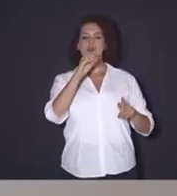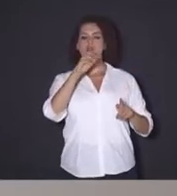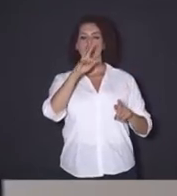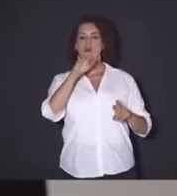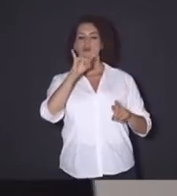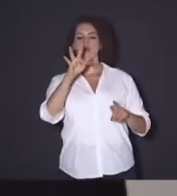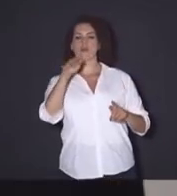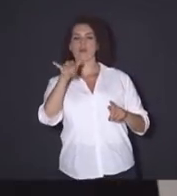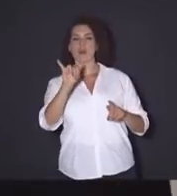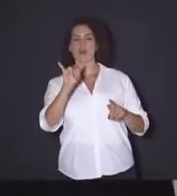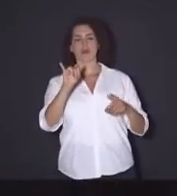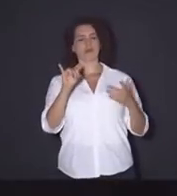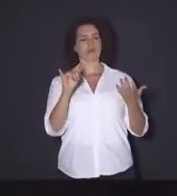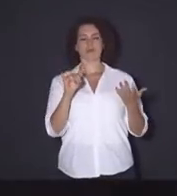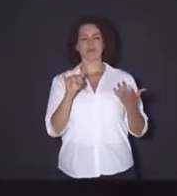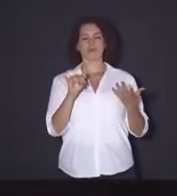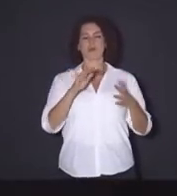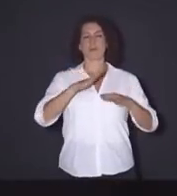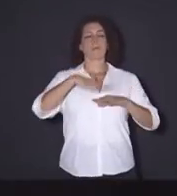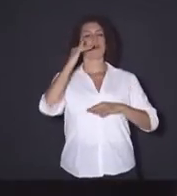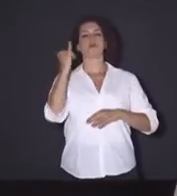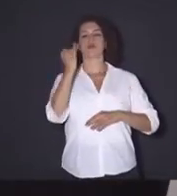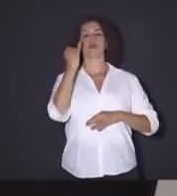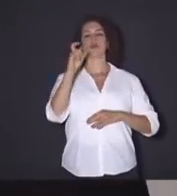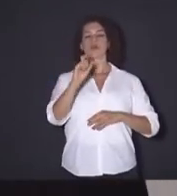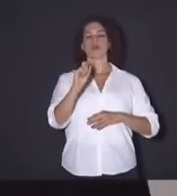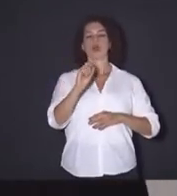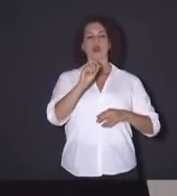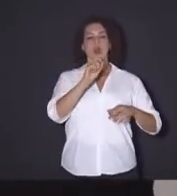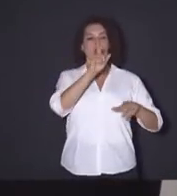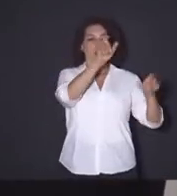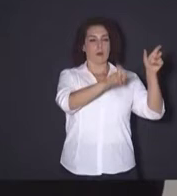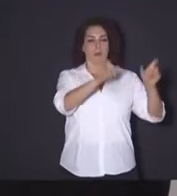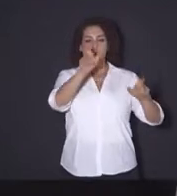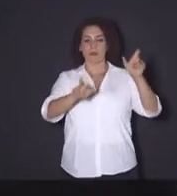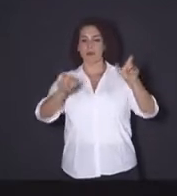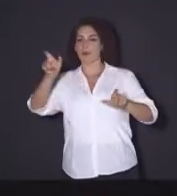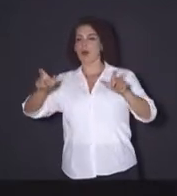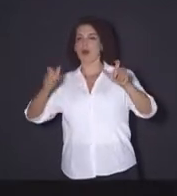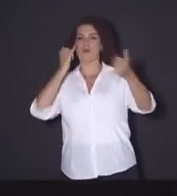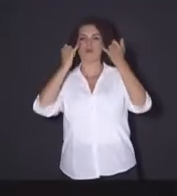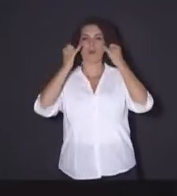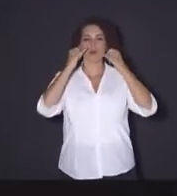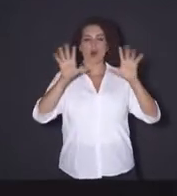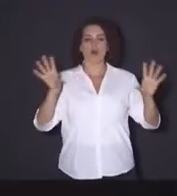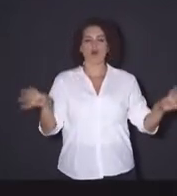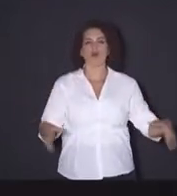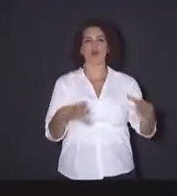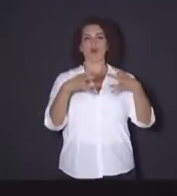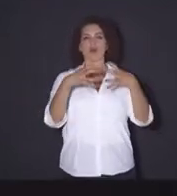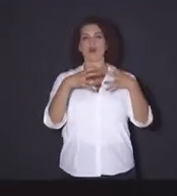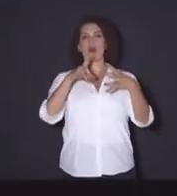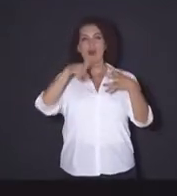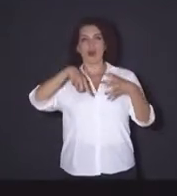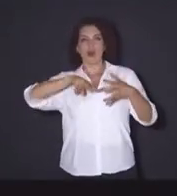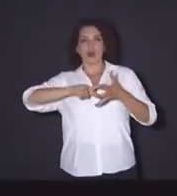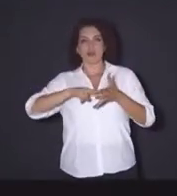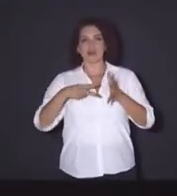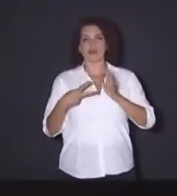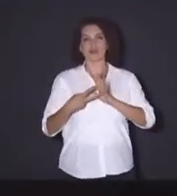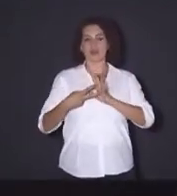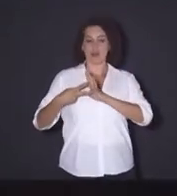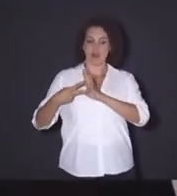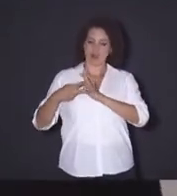dos nossos dados, da nossa informação, porque isso gera sentido administrativo, isso gera sentido financeiro e